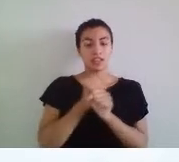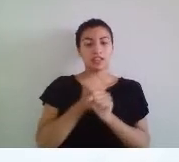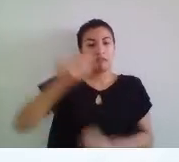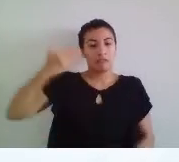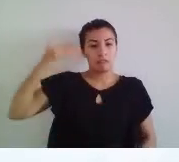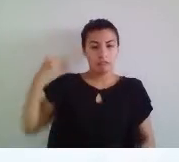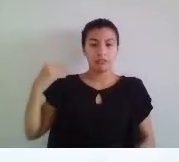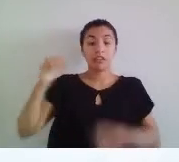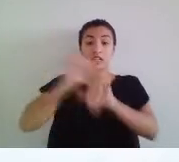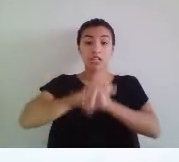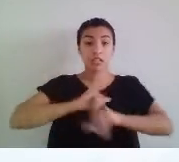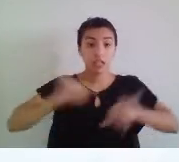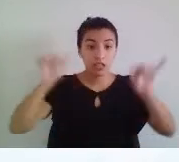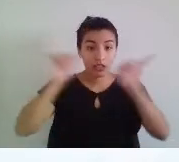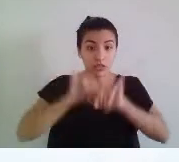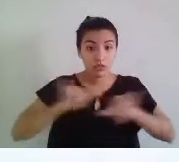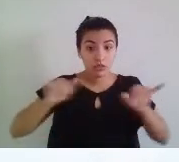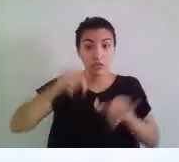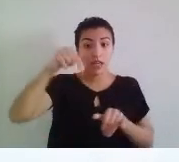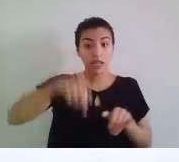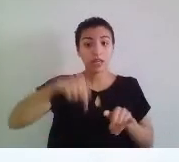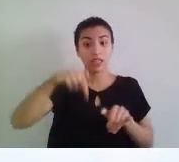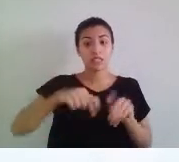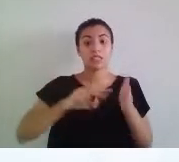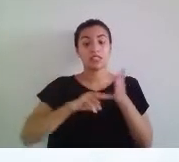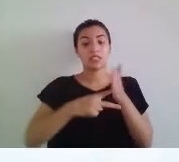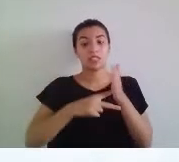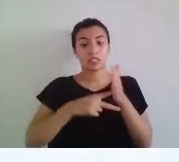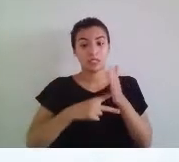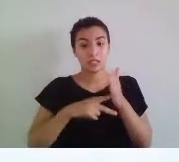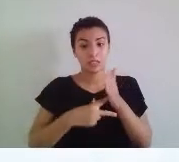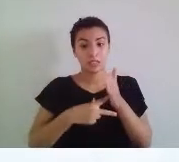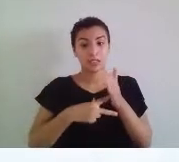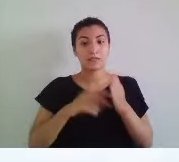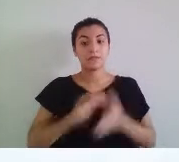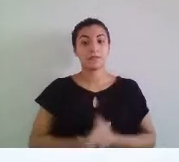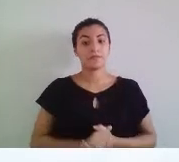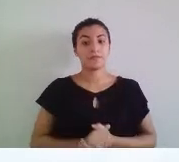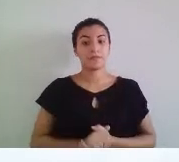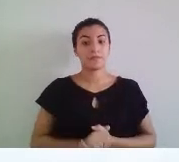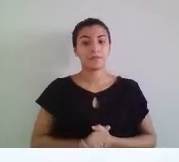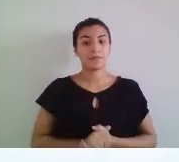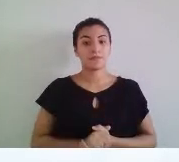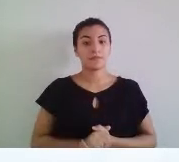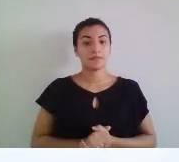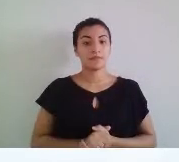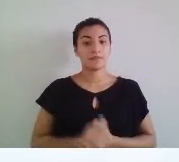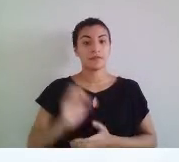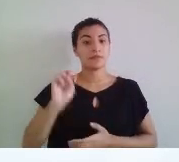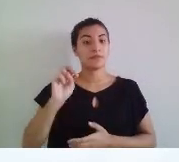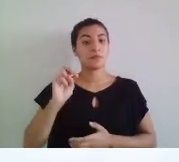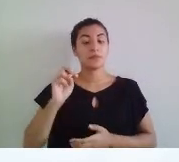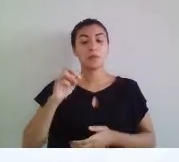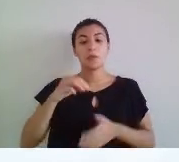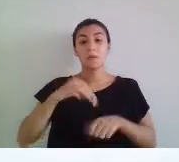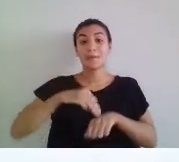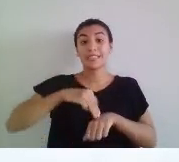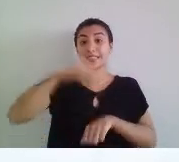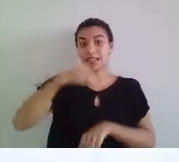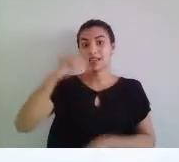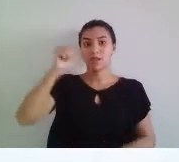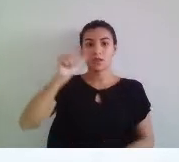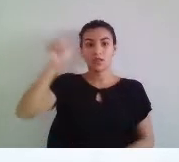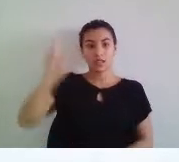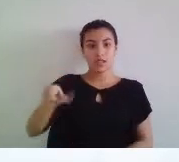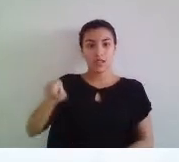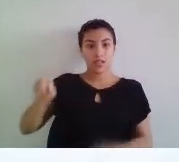dos Metalúrgicos, que é o Metal SMC TV, ela lançou o mestrado dela, que o tema